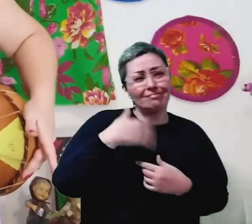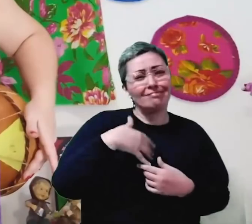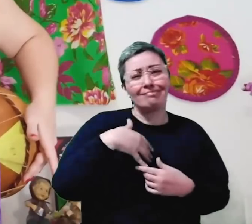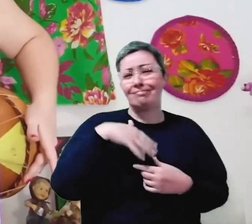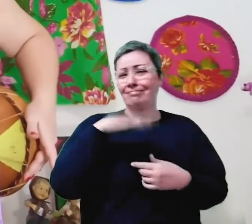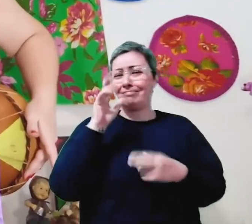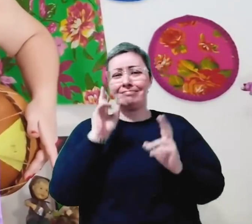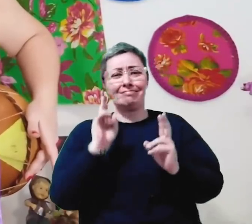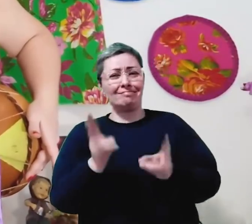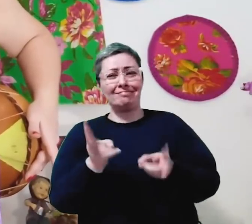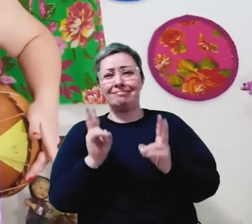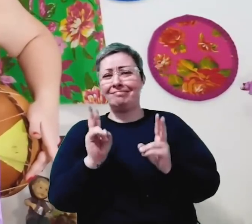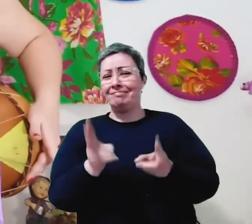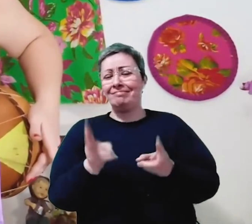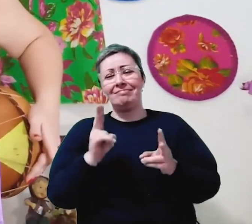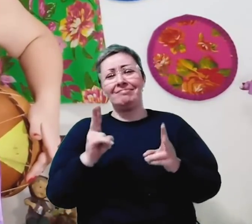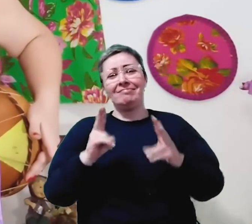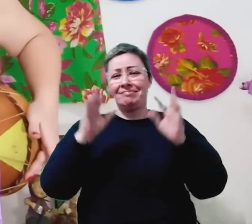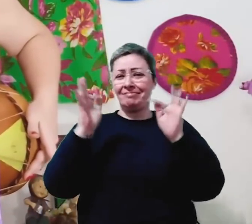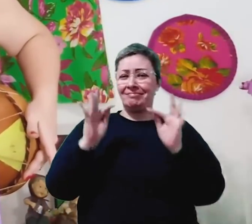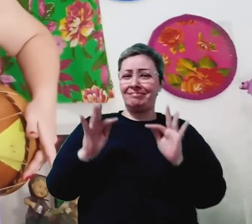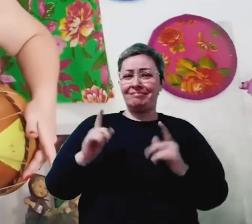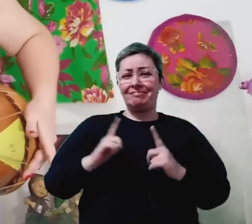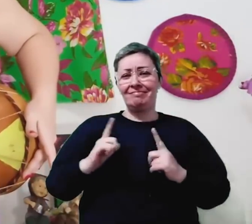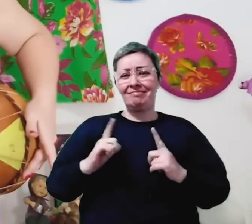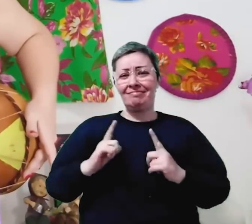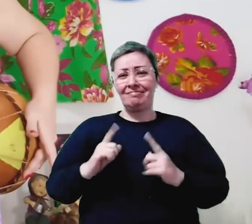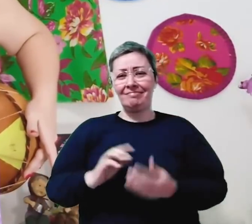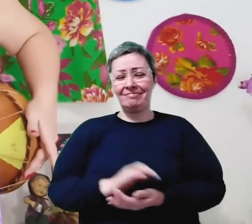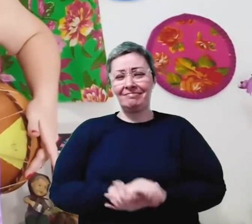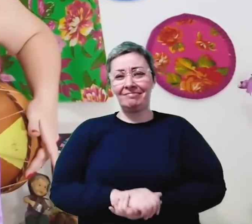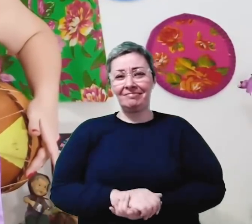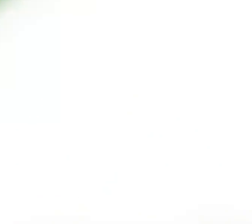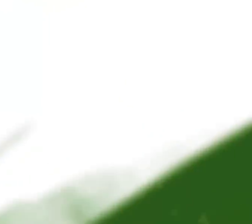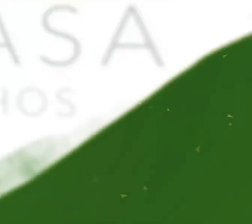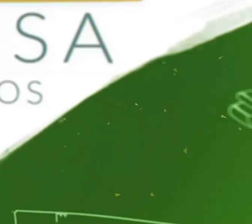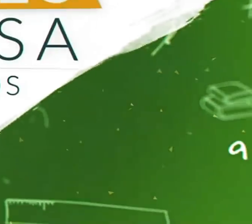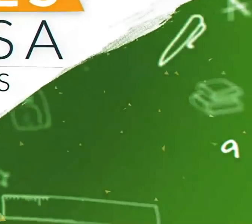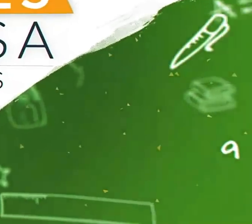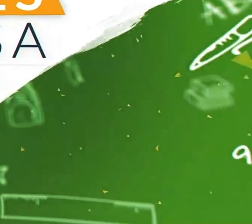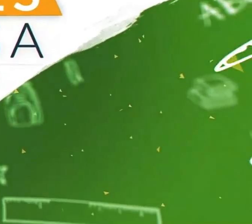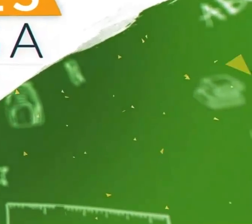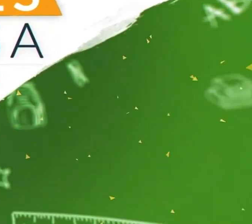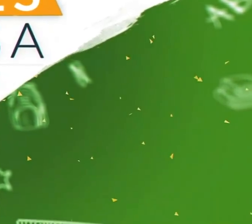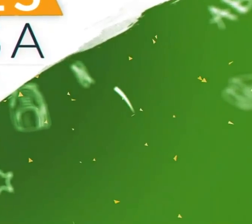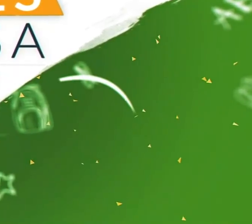cante sempre, seja feliz!